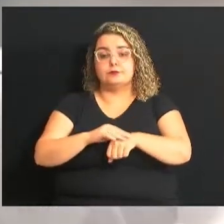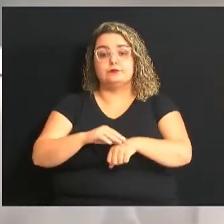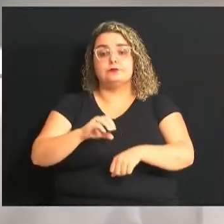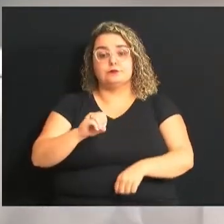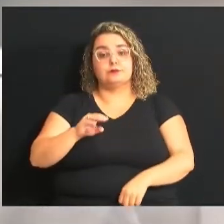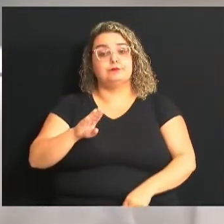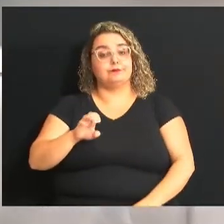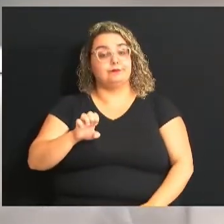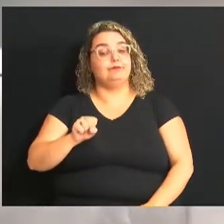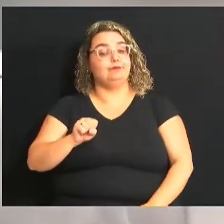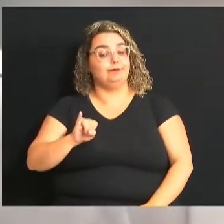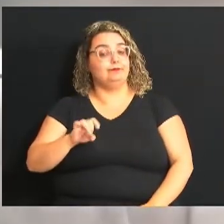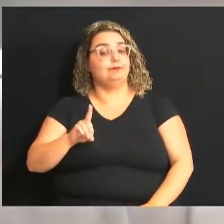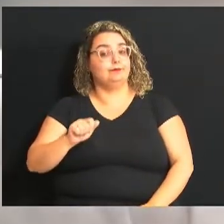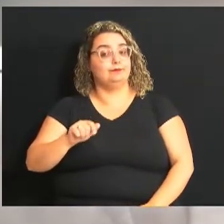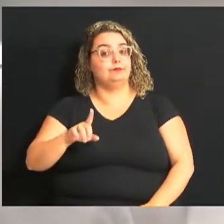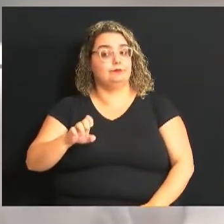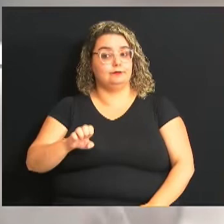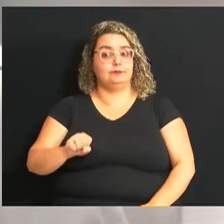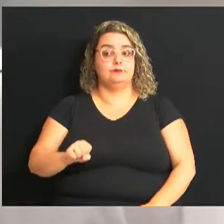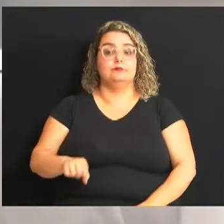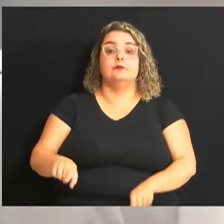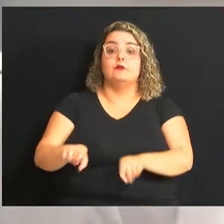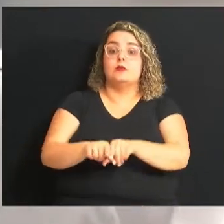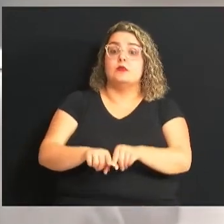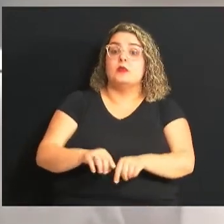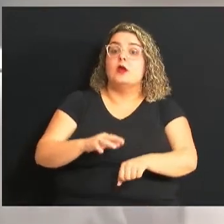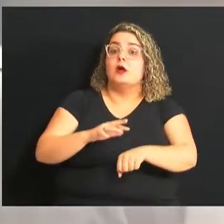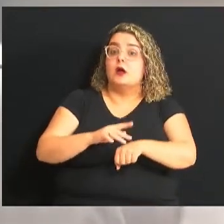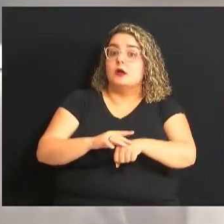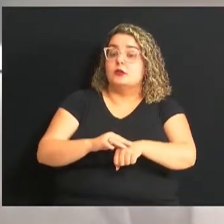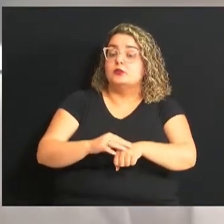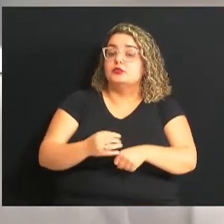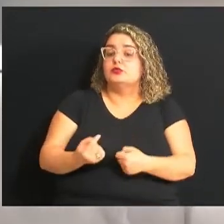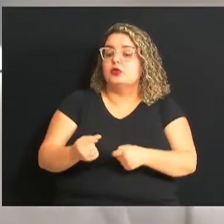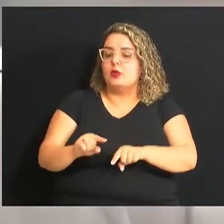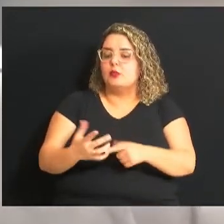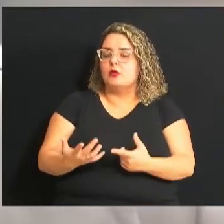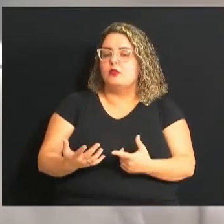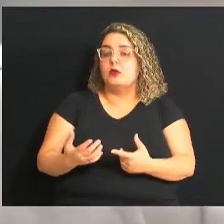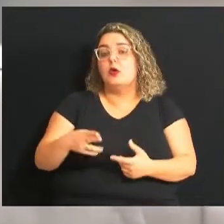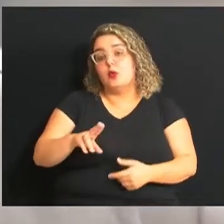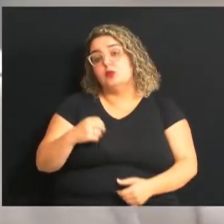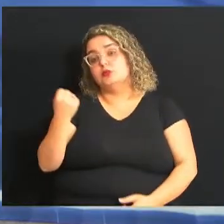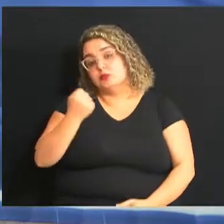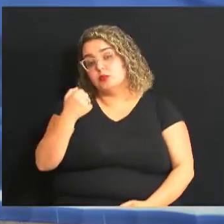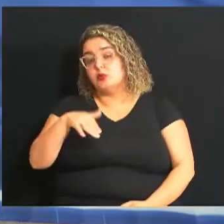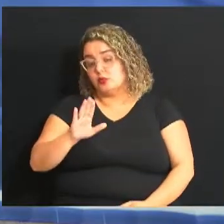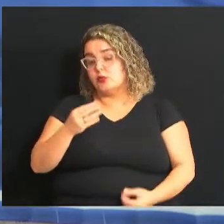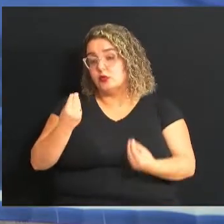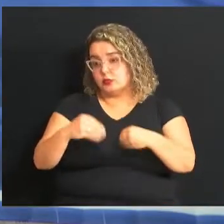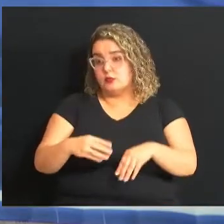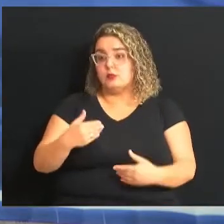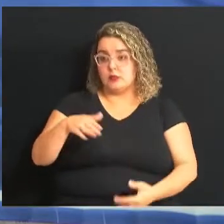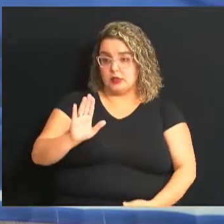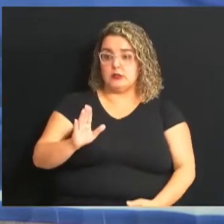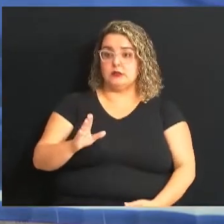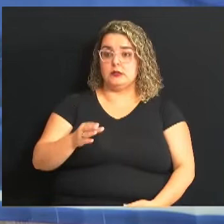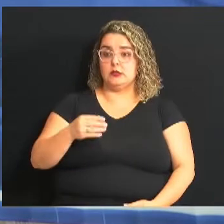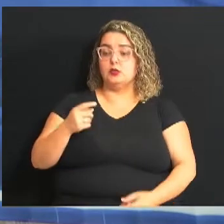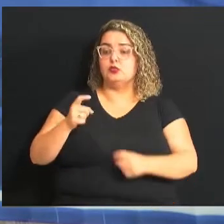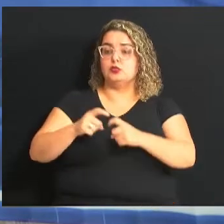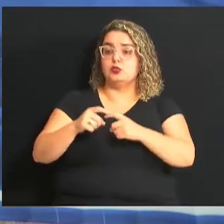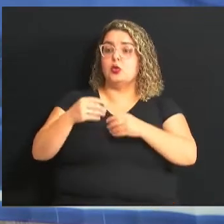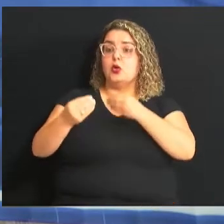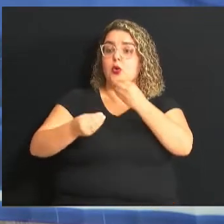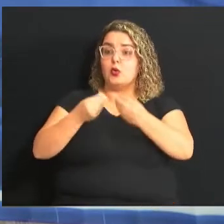as comorbidades que ela provoca ou que ela agrava. Doutor, então, como saber que a pessoa